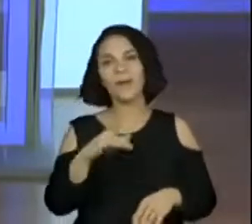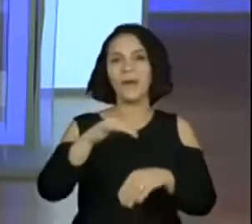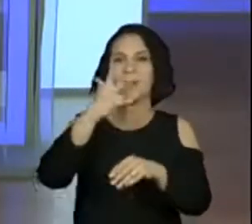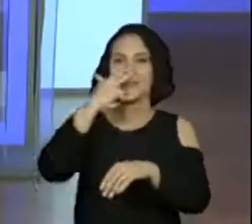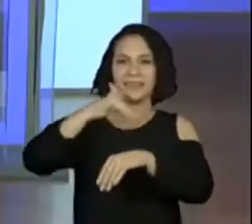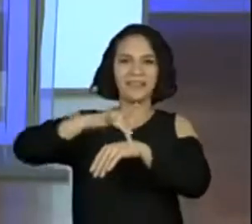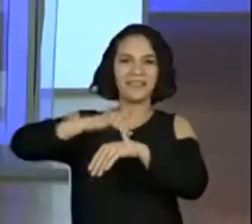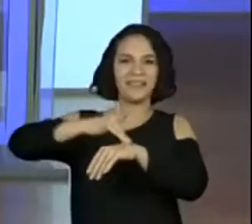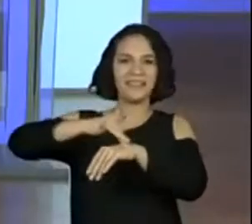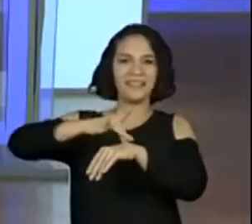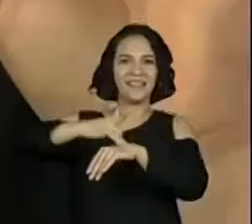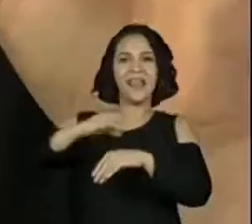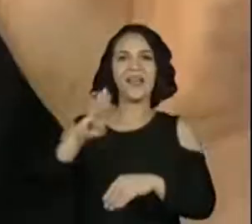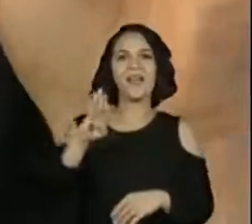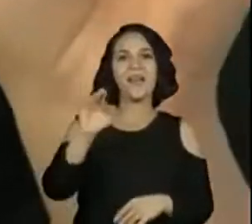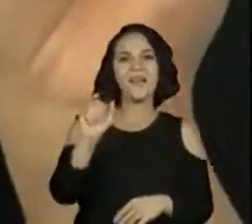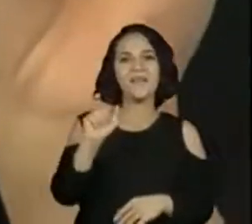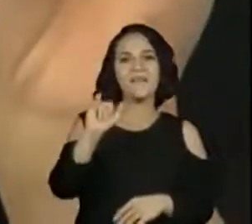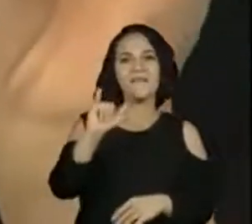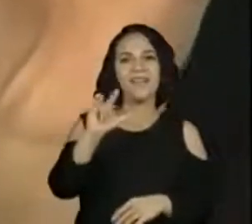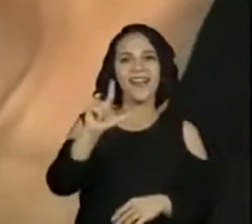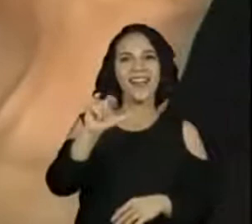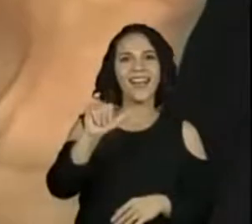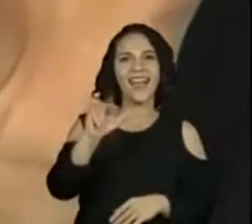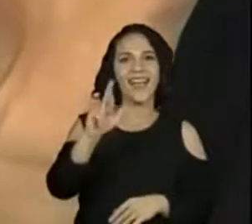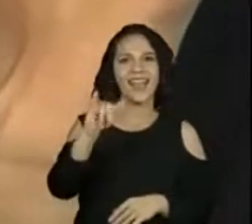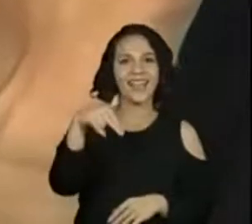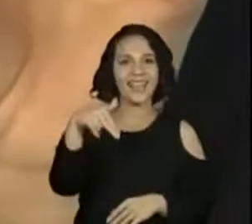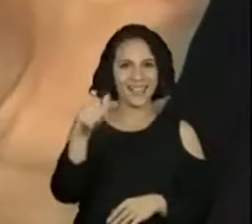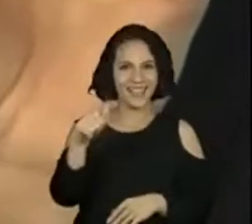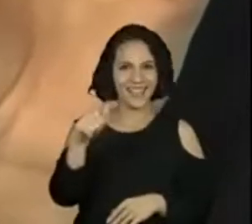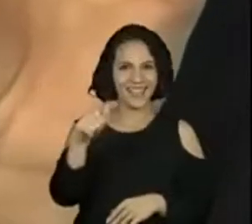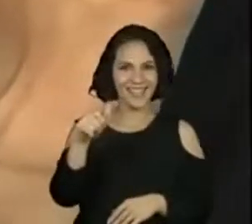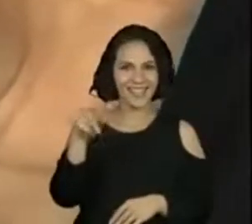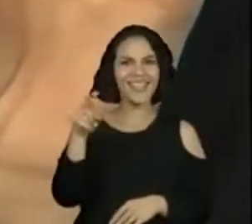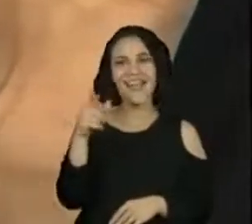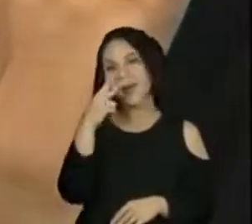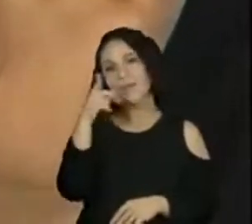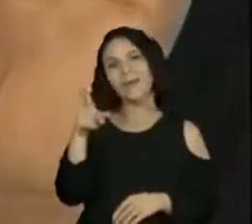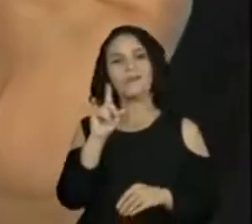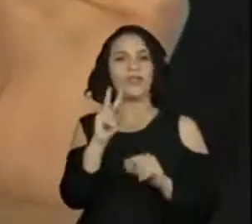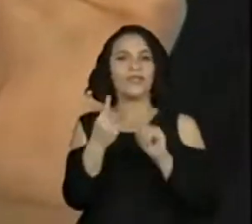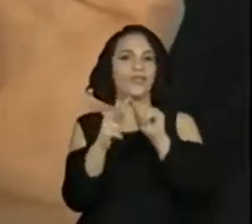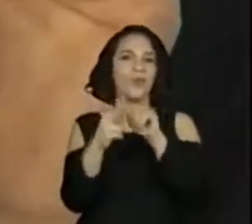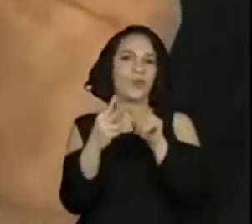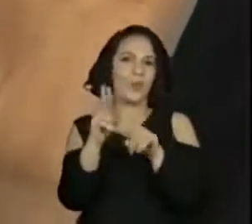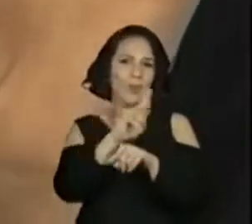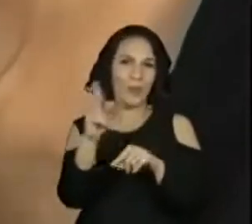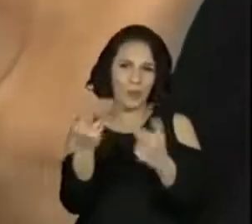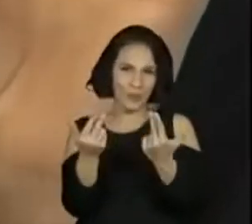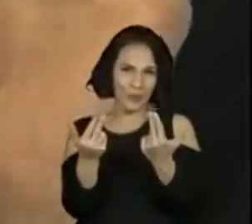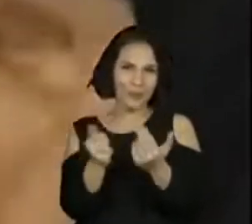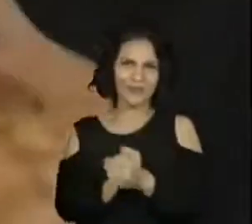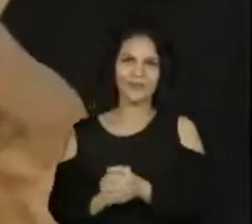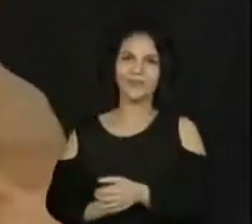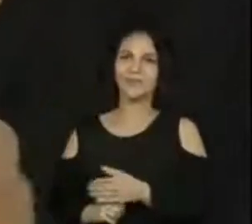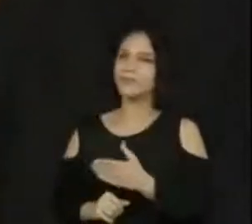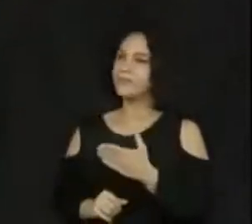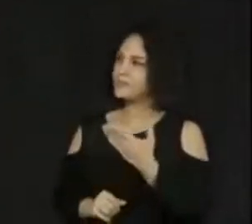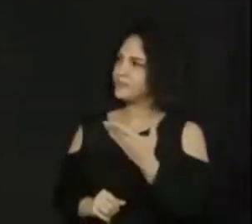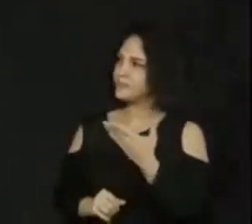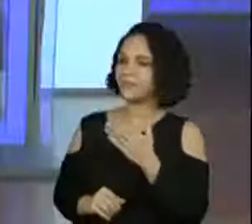Ele tem essas perninhas que abrem e prendem atrás, tá bom? Nós vamos usar um